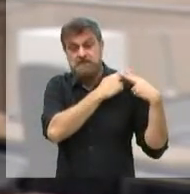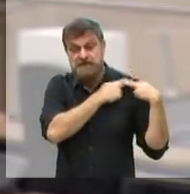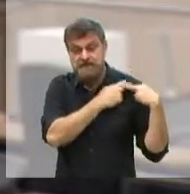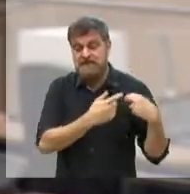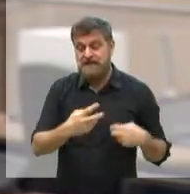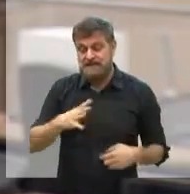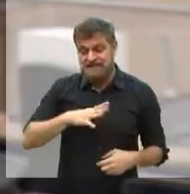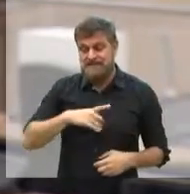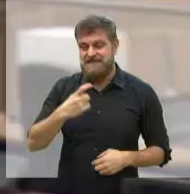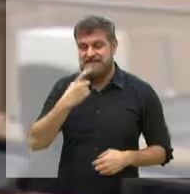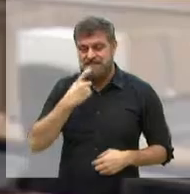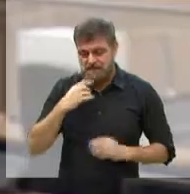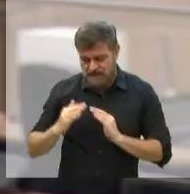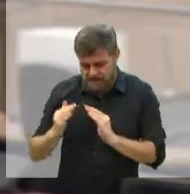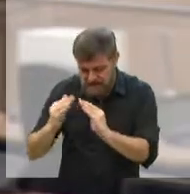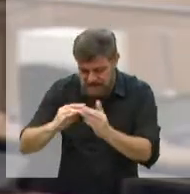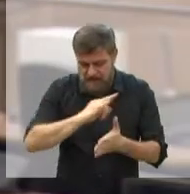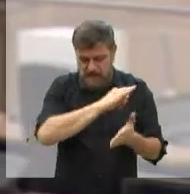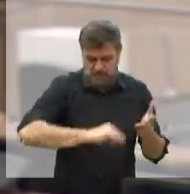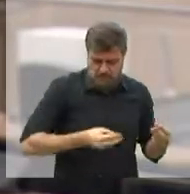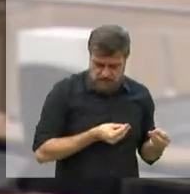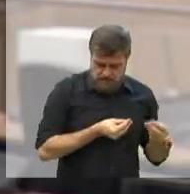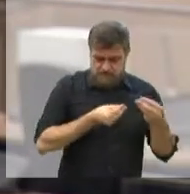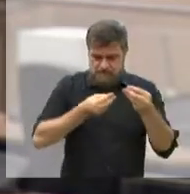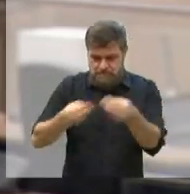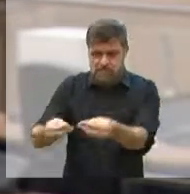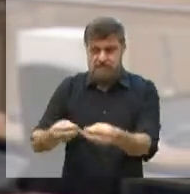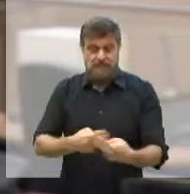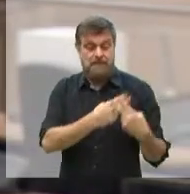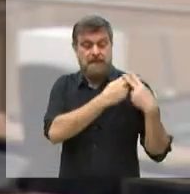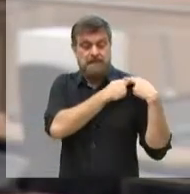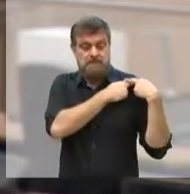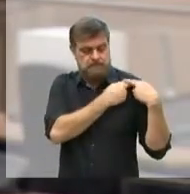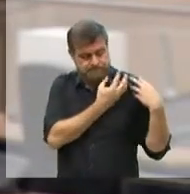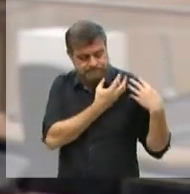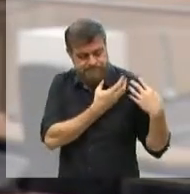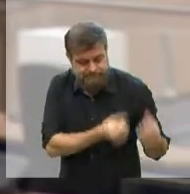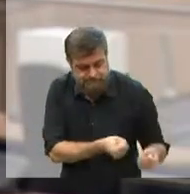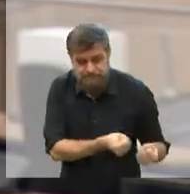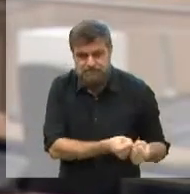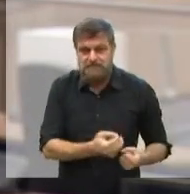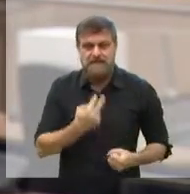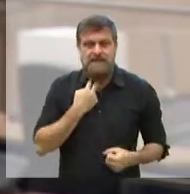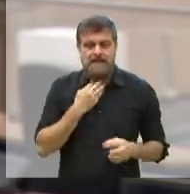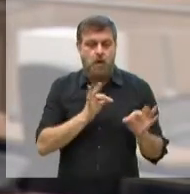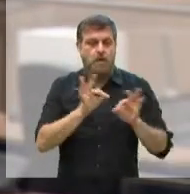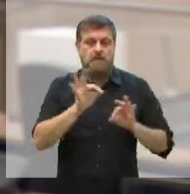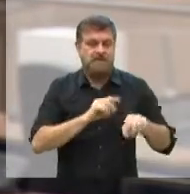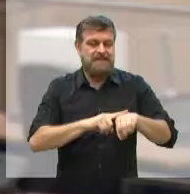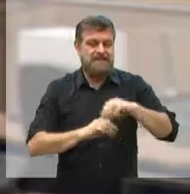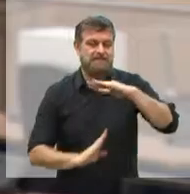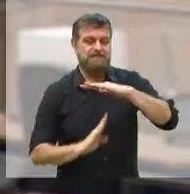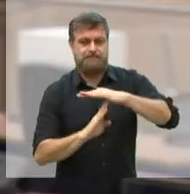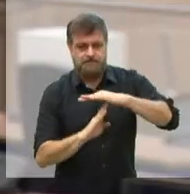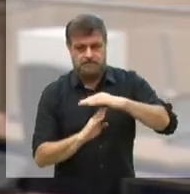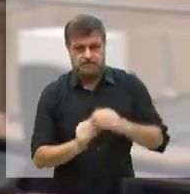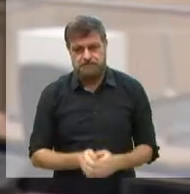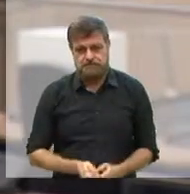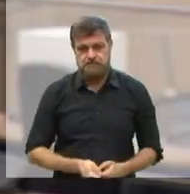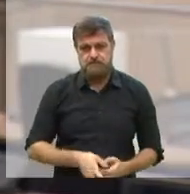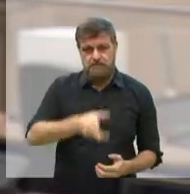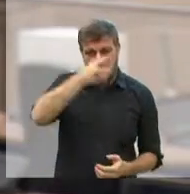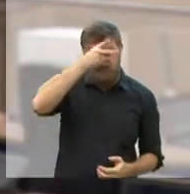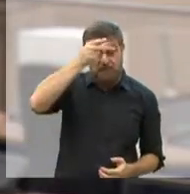gestão ou das próximas gestões, assumisse junto o compromisso de entregar novas escrituras. Este